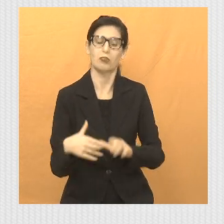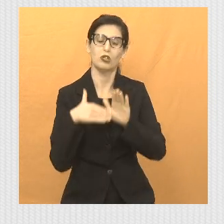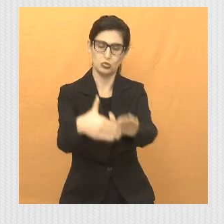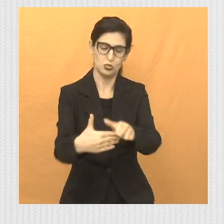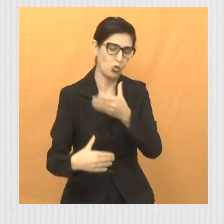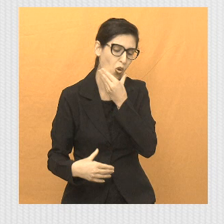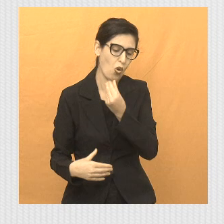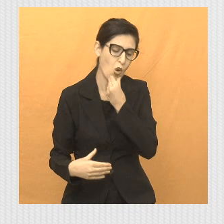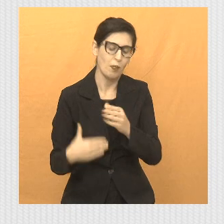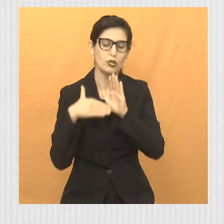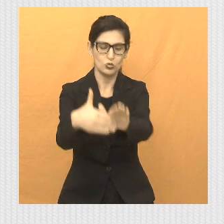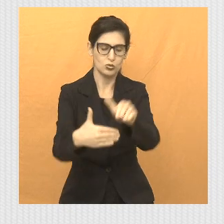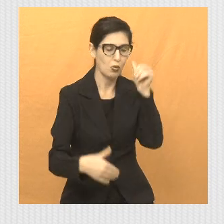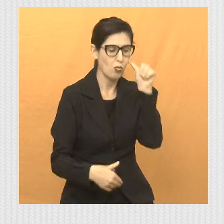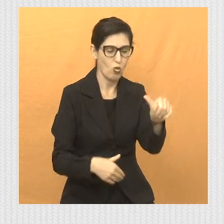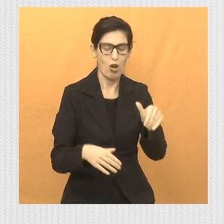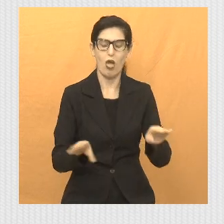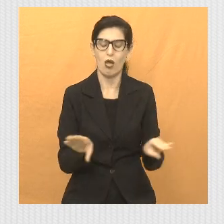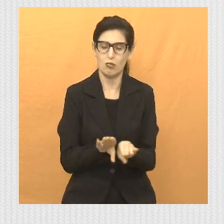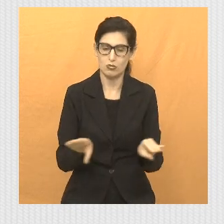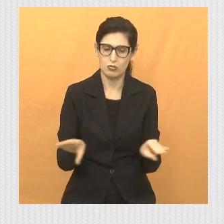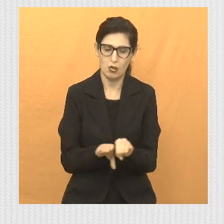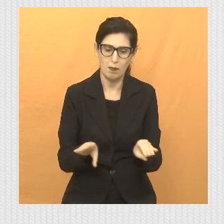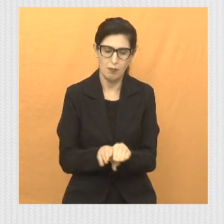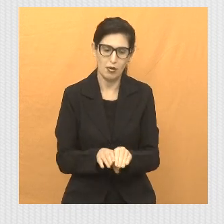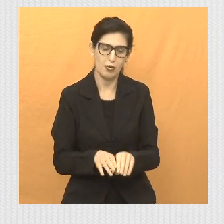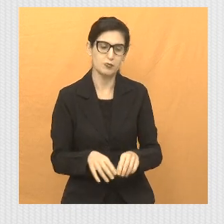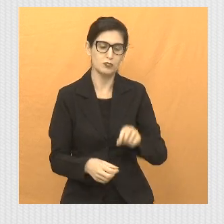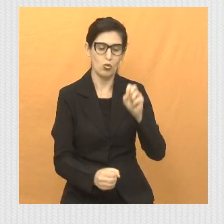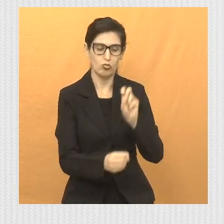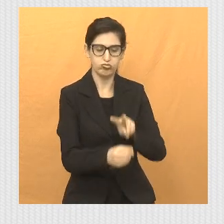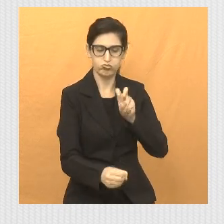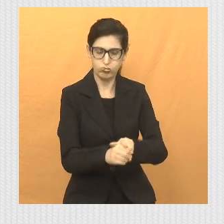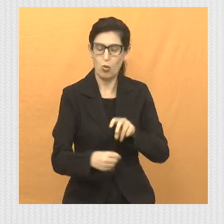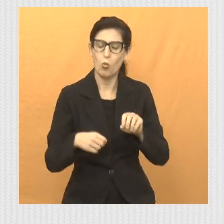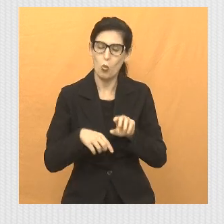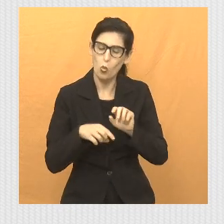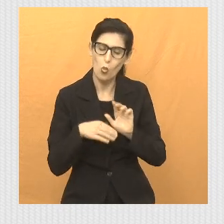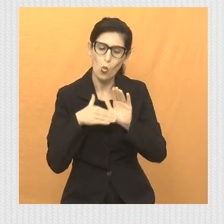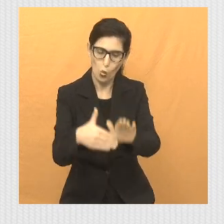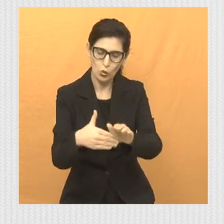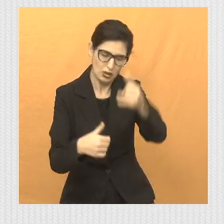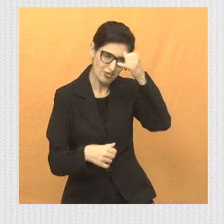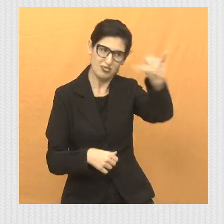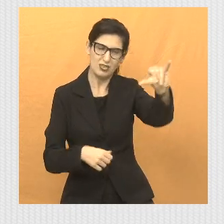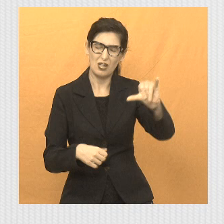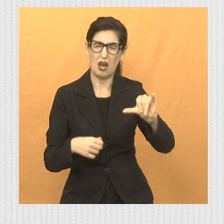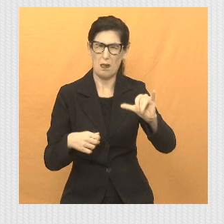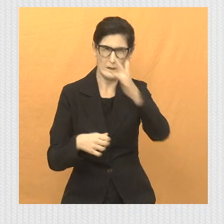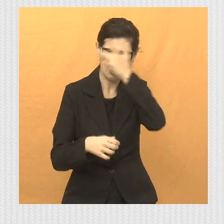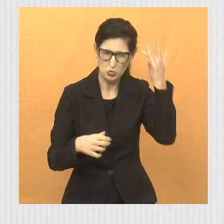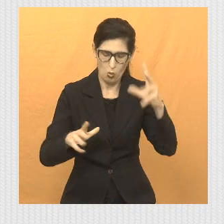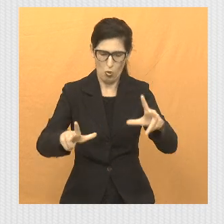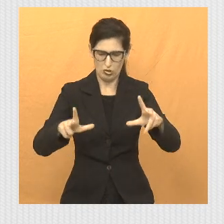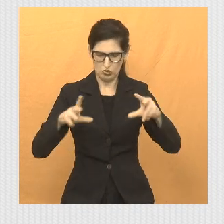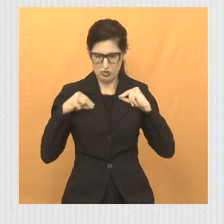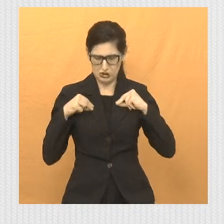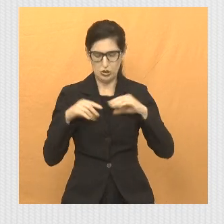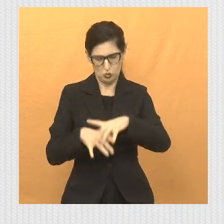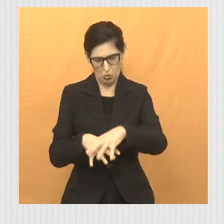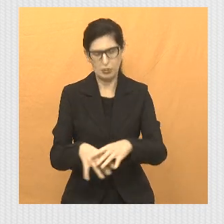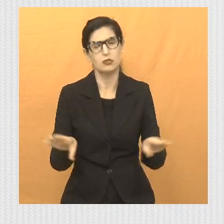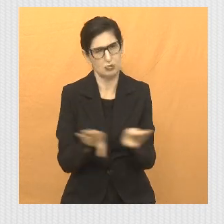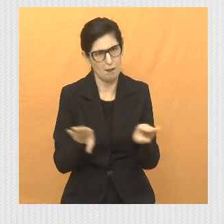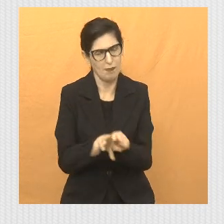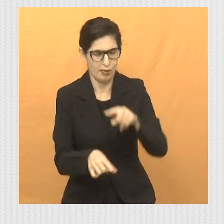Terapêutica Feminina, Ambulatório de Infectologia e Laboratório Municipal. Próximo. Na